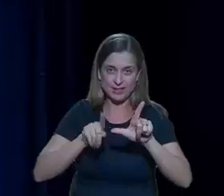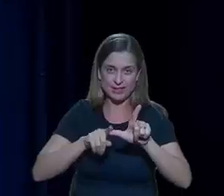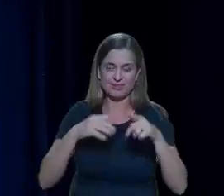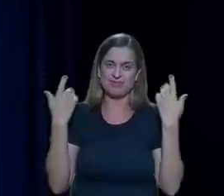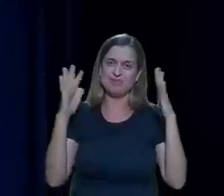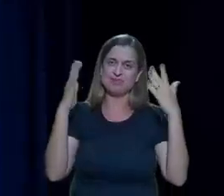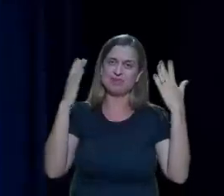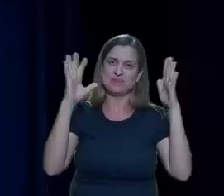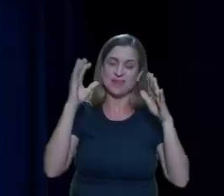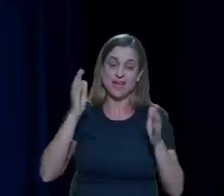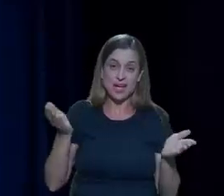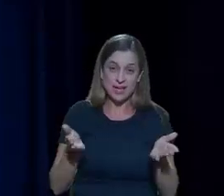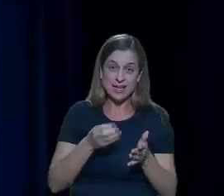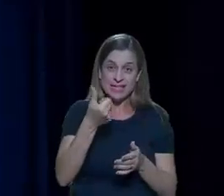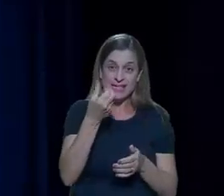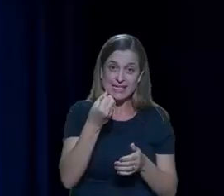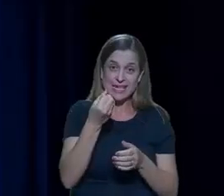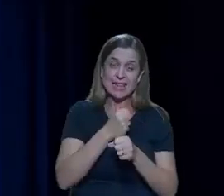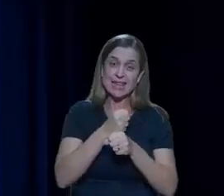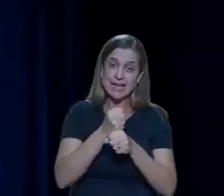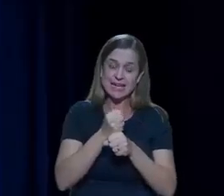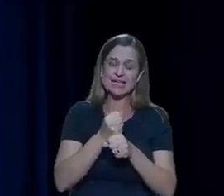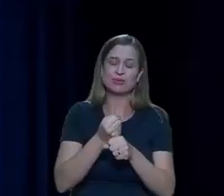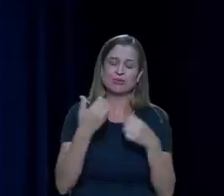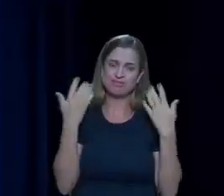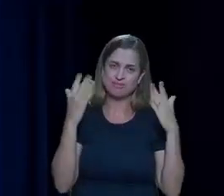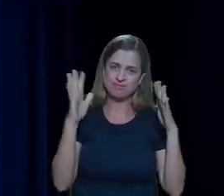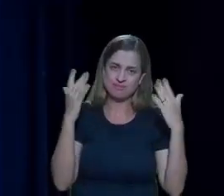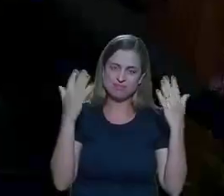Academia Araxaense de Letras este ano. É muita coisa boa.